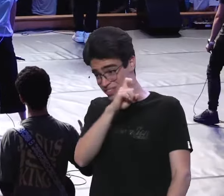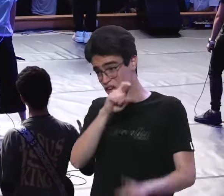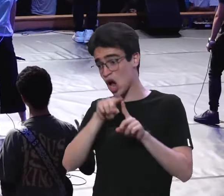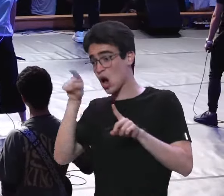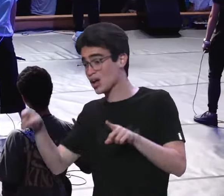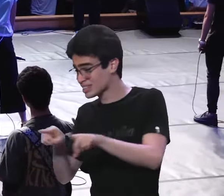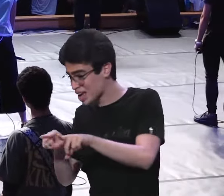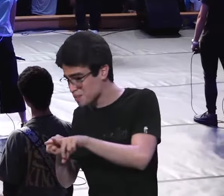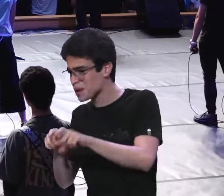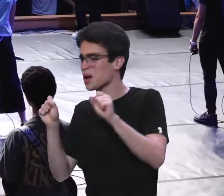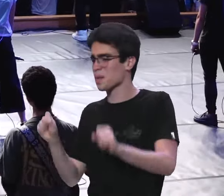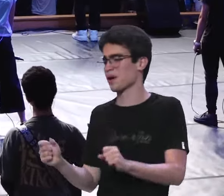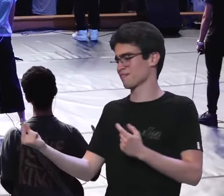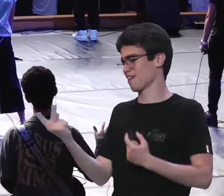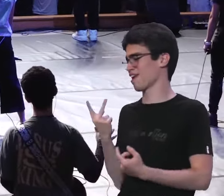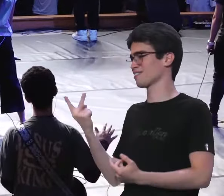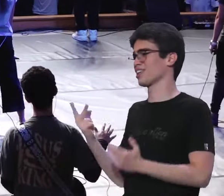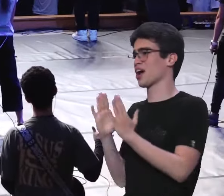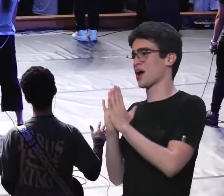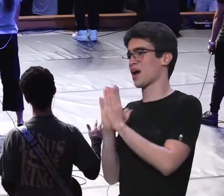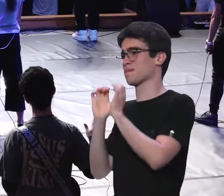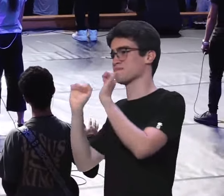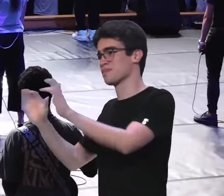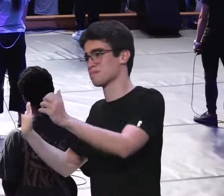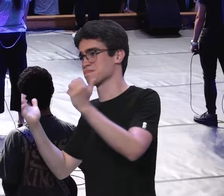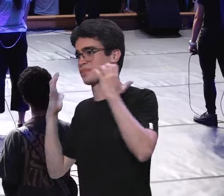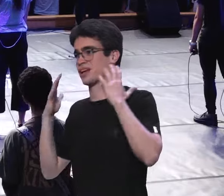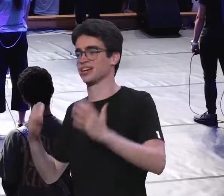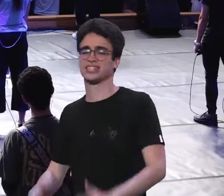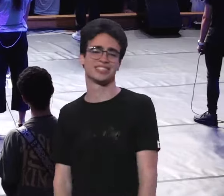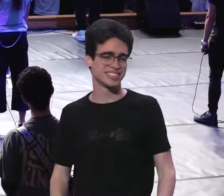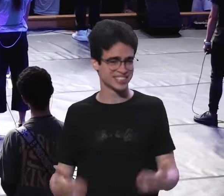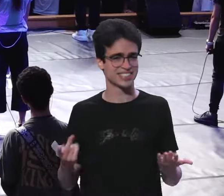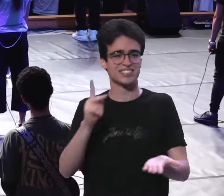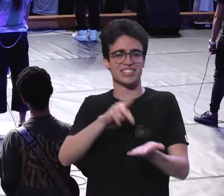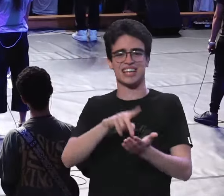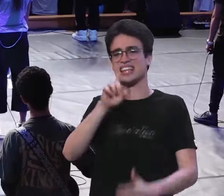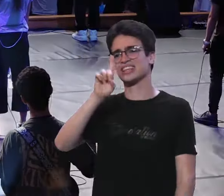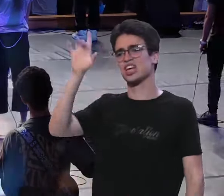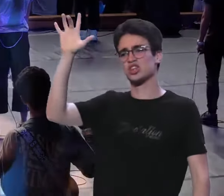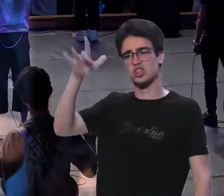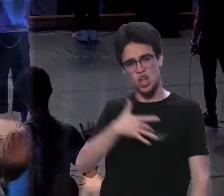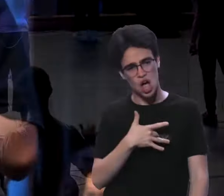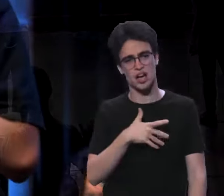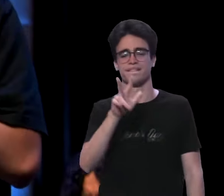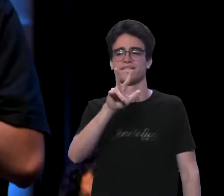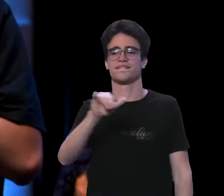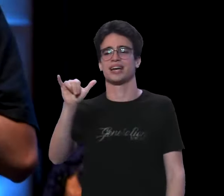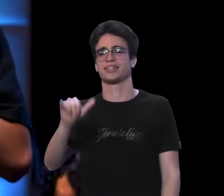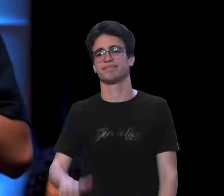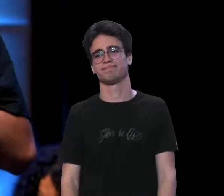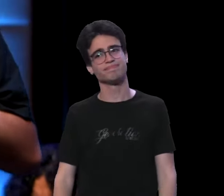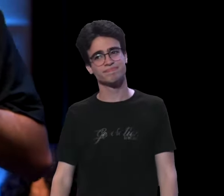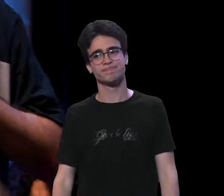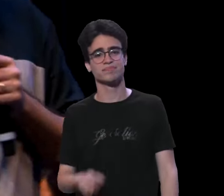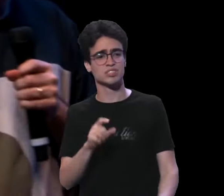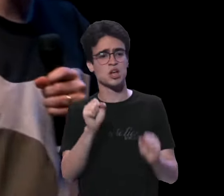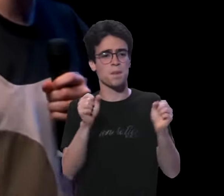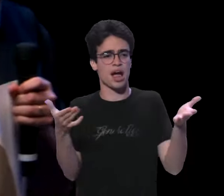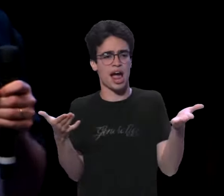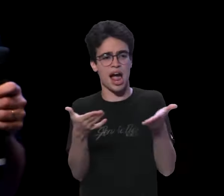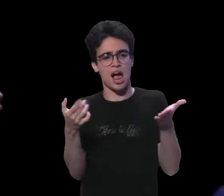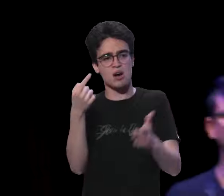também, ora você por ele, ele ora por você. E Deus vai nos visitar. Se concentra